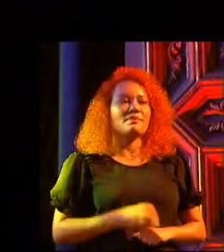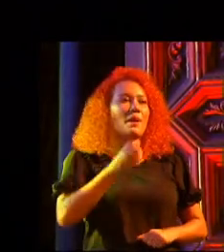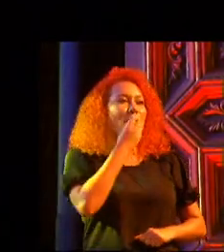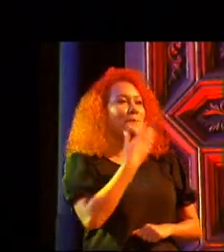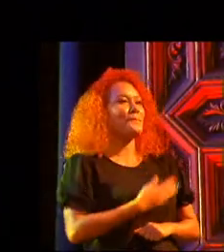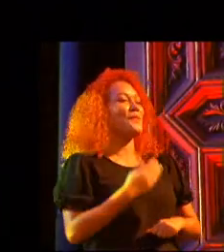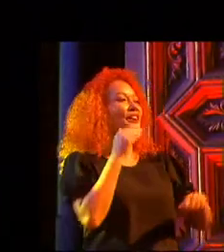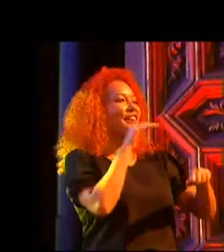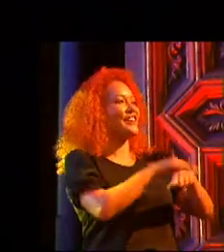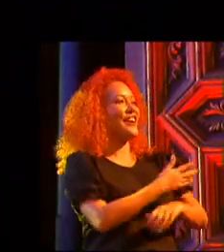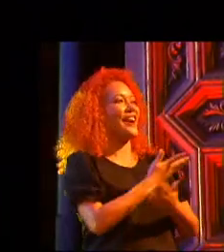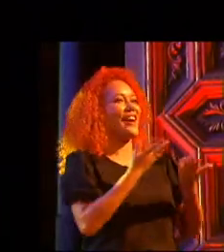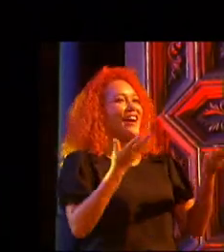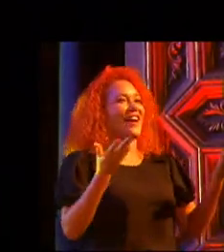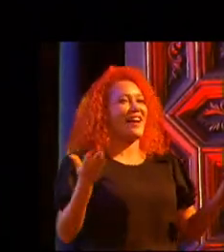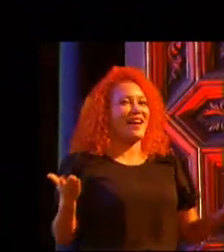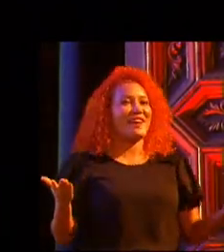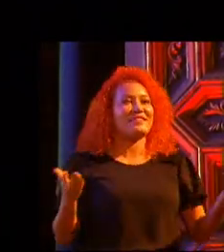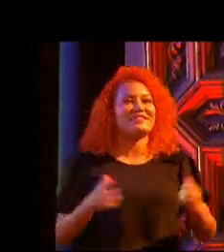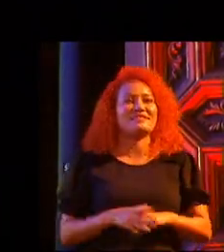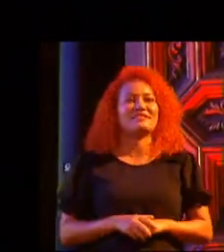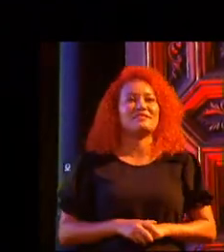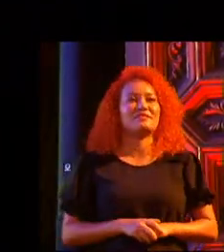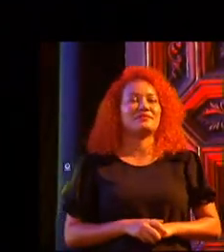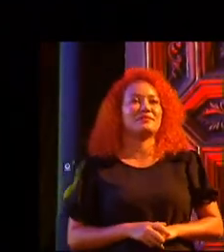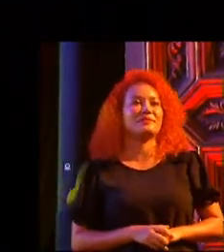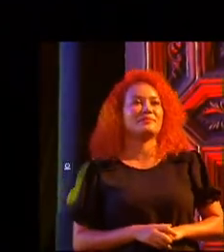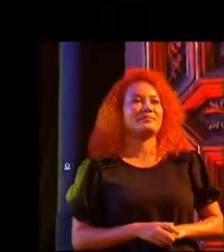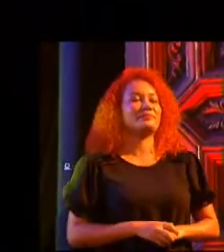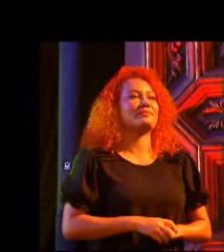Boa noite a todos, todas e todes.